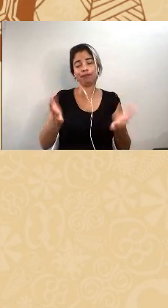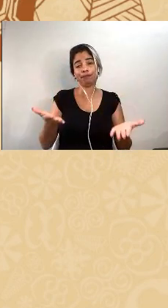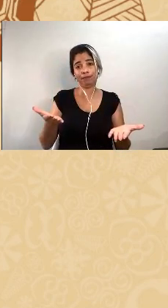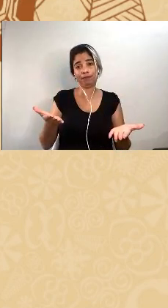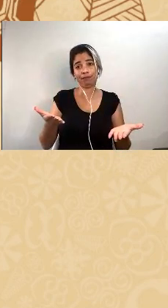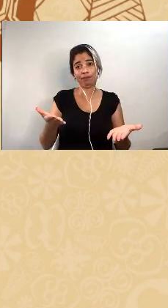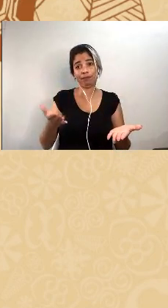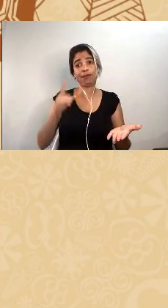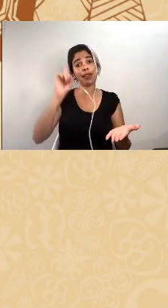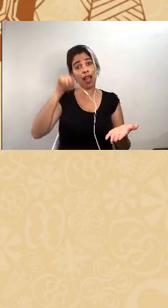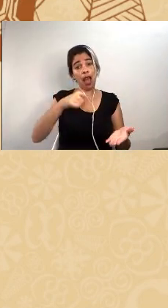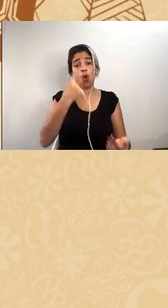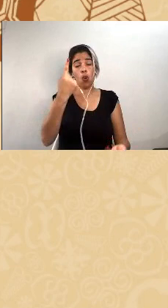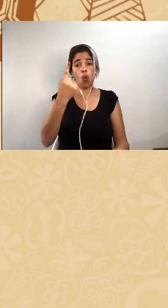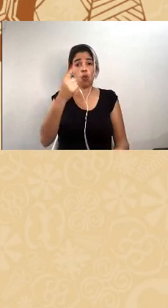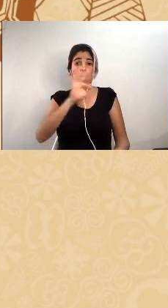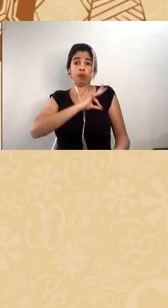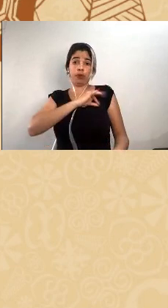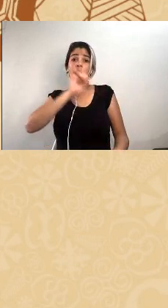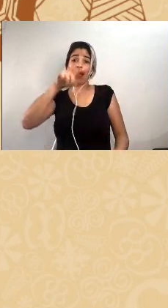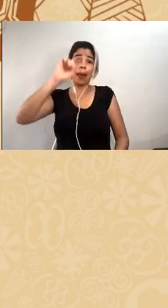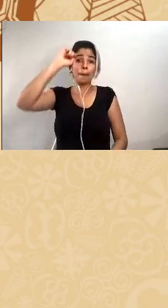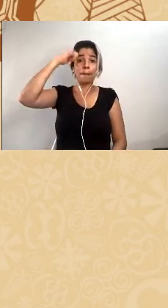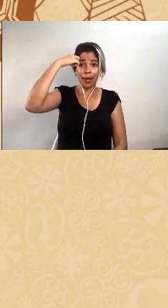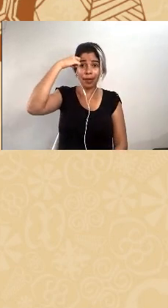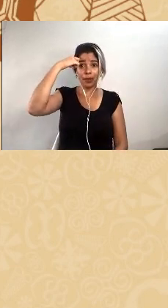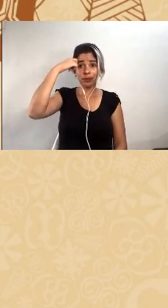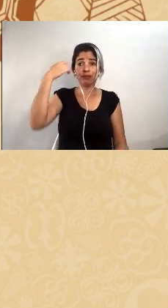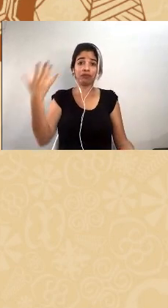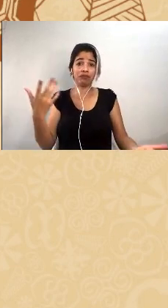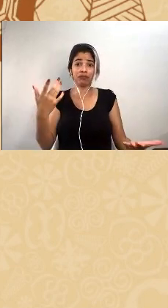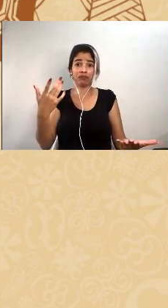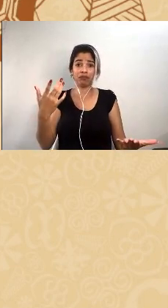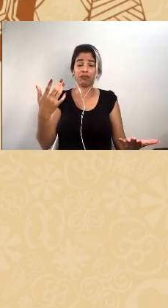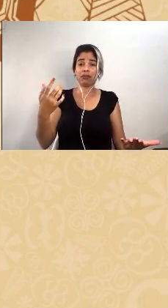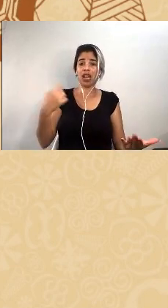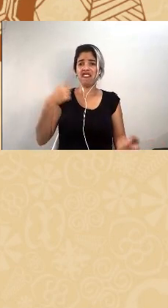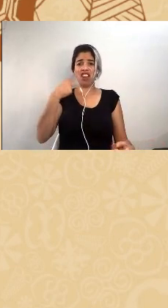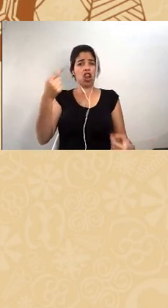É, um dos policiais é negro, é isso. Ele ainda falou que não ia ser racista por causa disso.